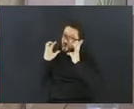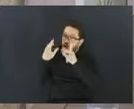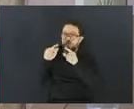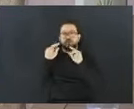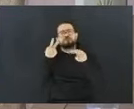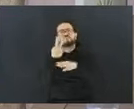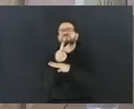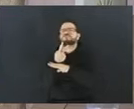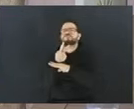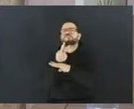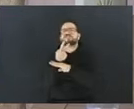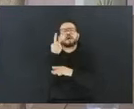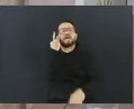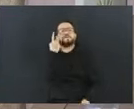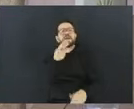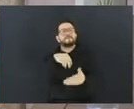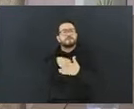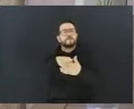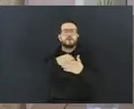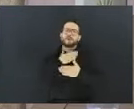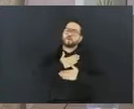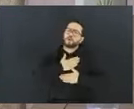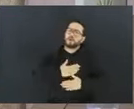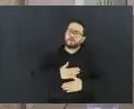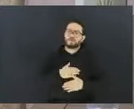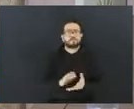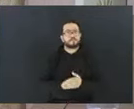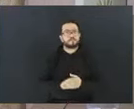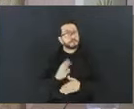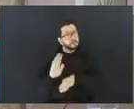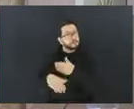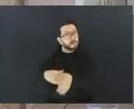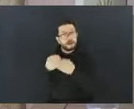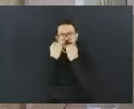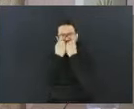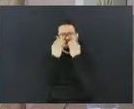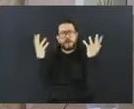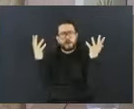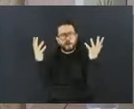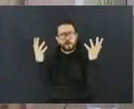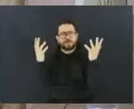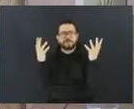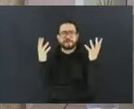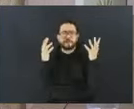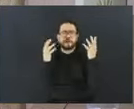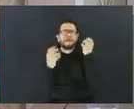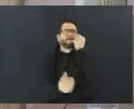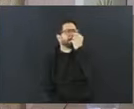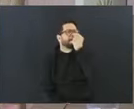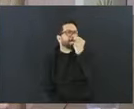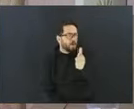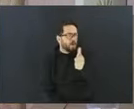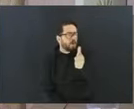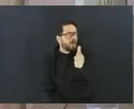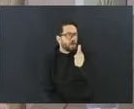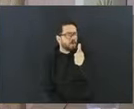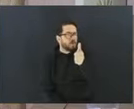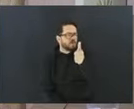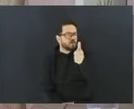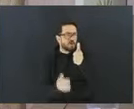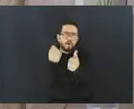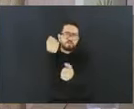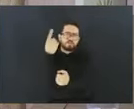tranquila. Está evoluindo e tivemos poucos registros pontuais, mas nenhum ferimento grave